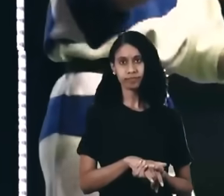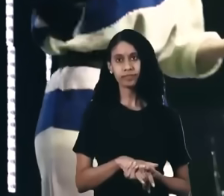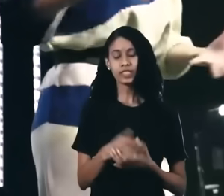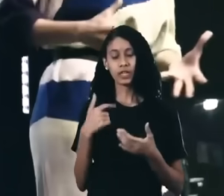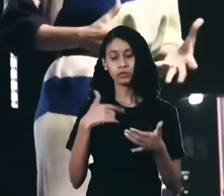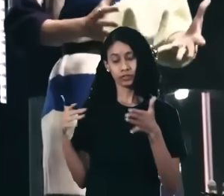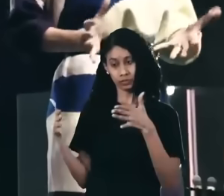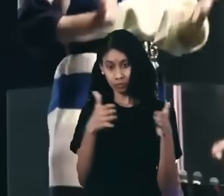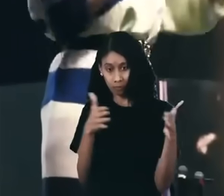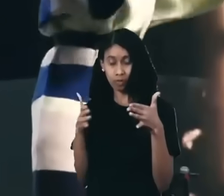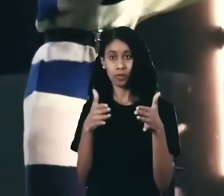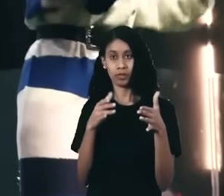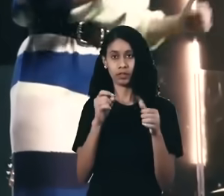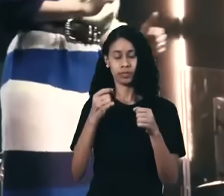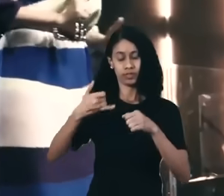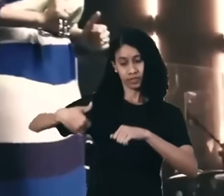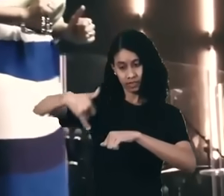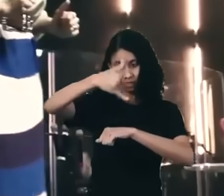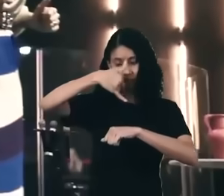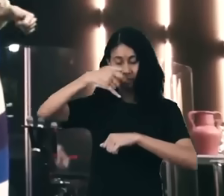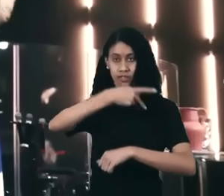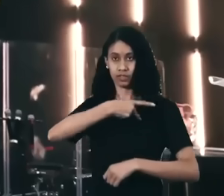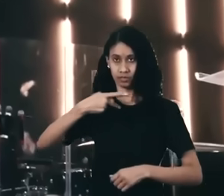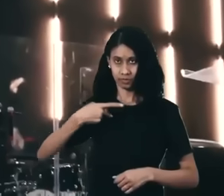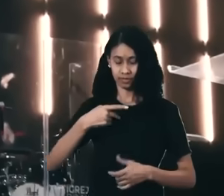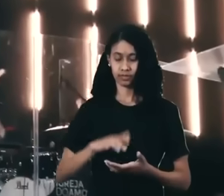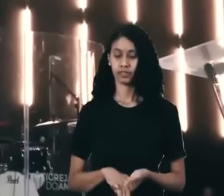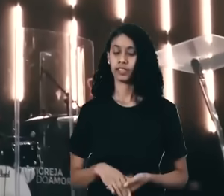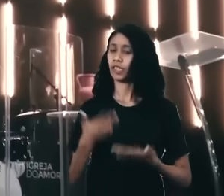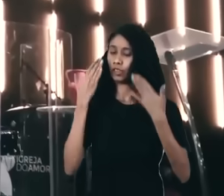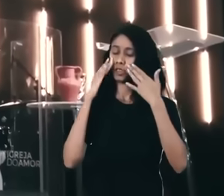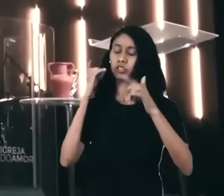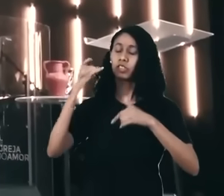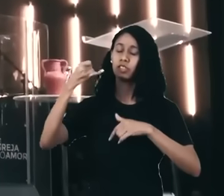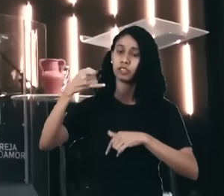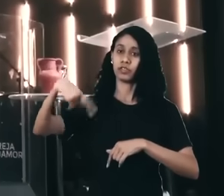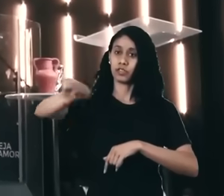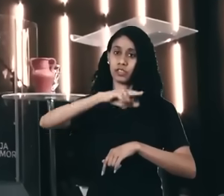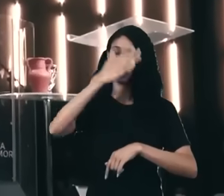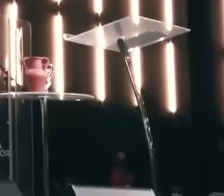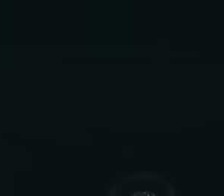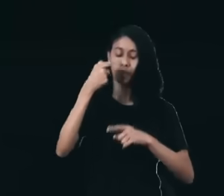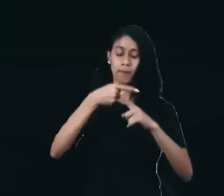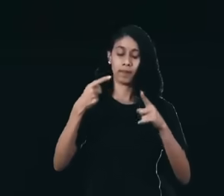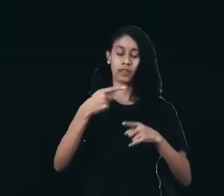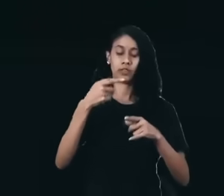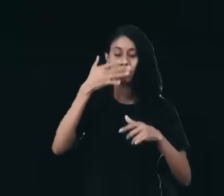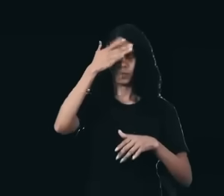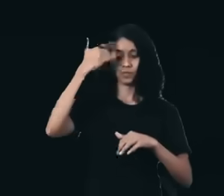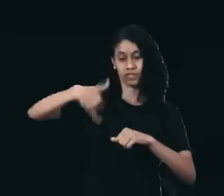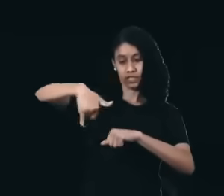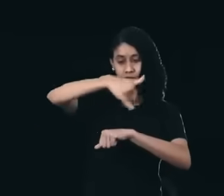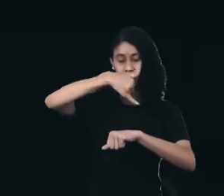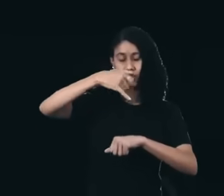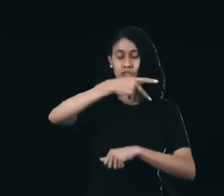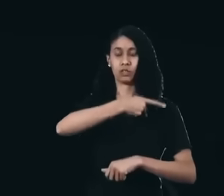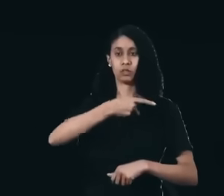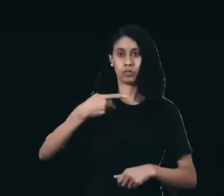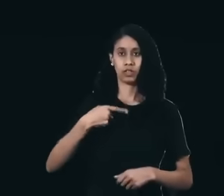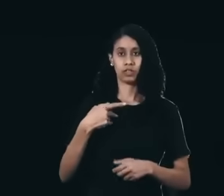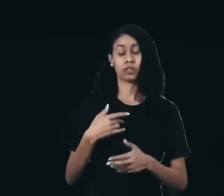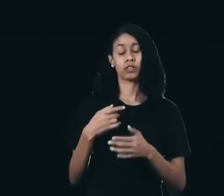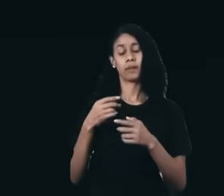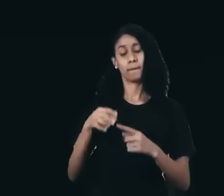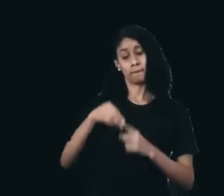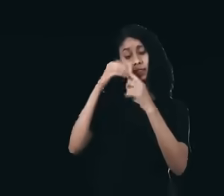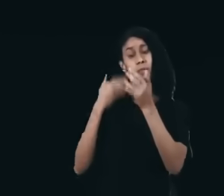probatório para a consagração pastoral. Eu não sei se você sabe, mas quando alguém vai ser consagrado aos pastores, principalmente na época que eu fui,